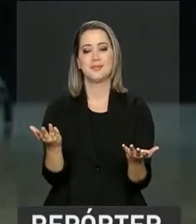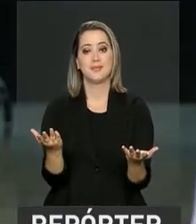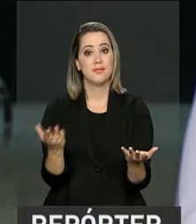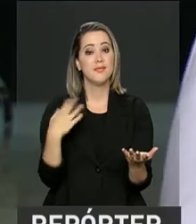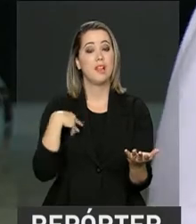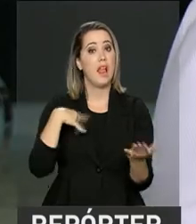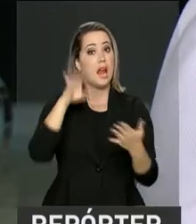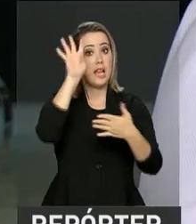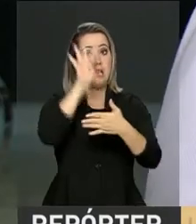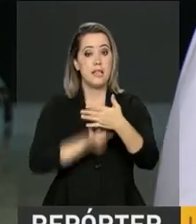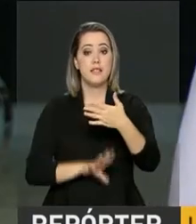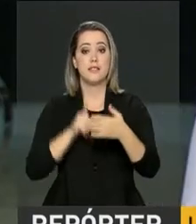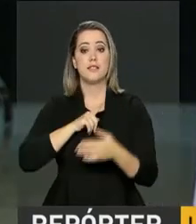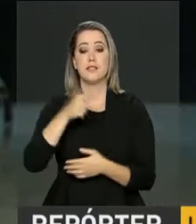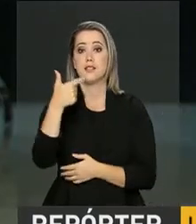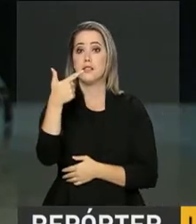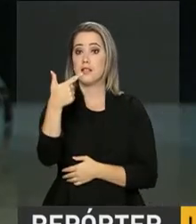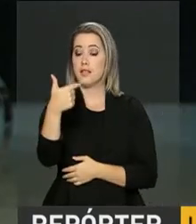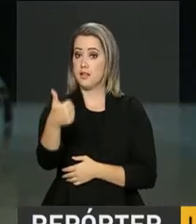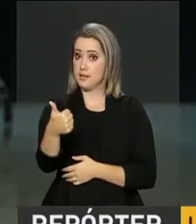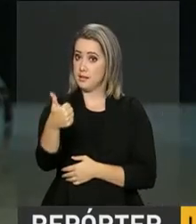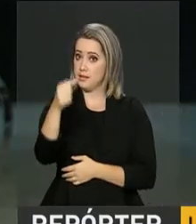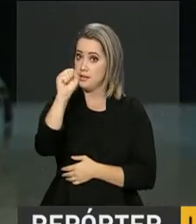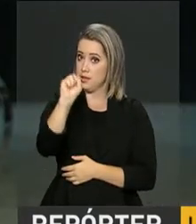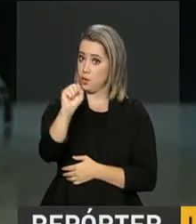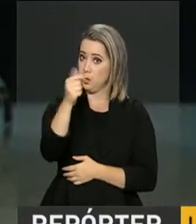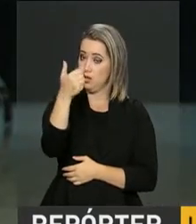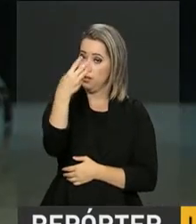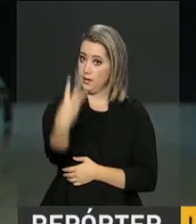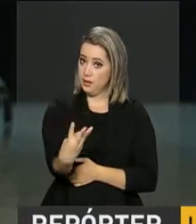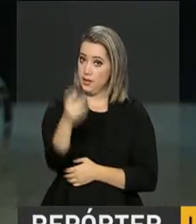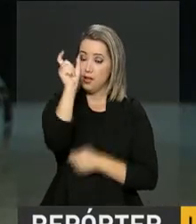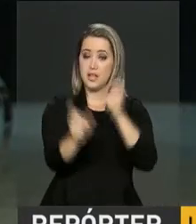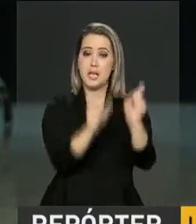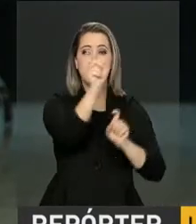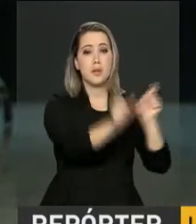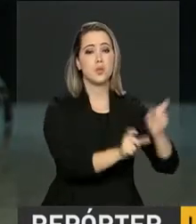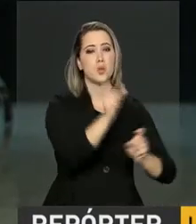A lista tem 183 atletas, um aumento de